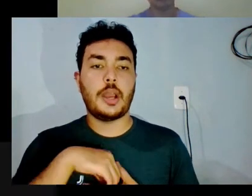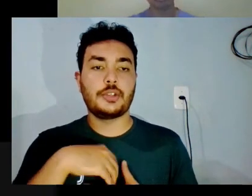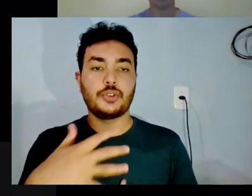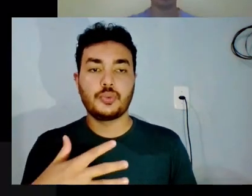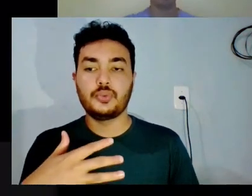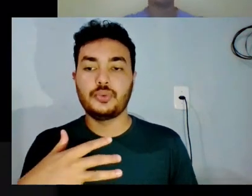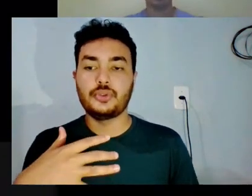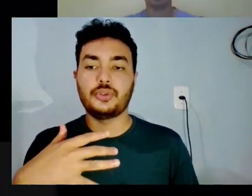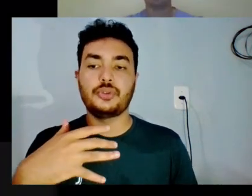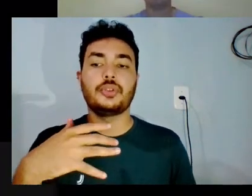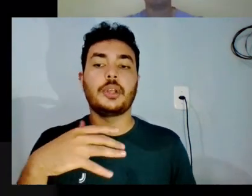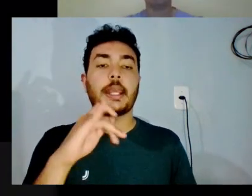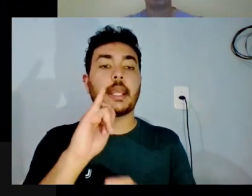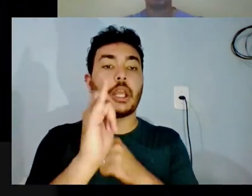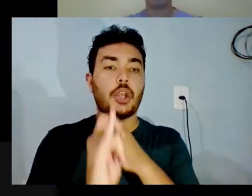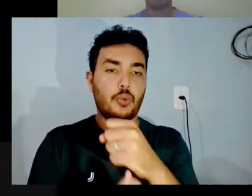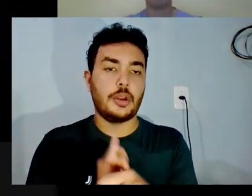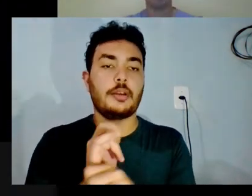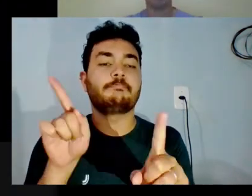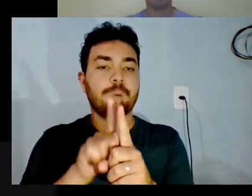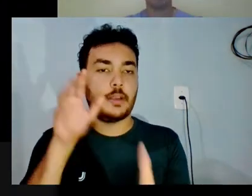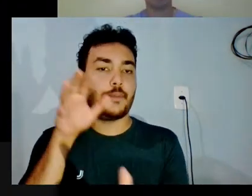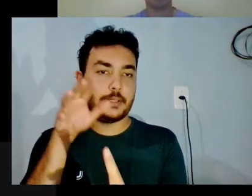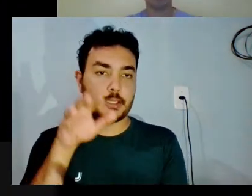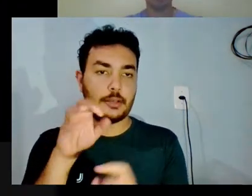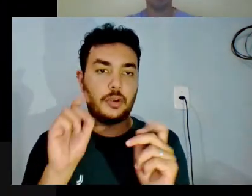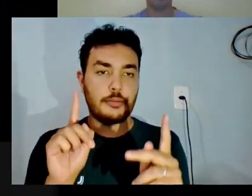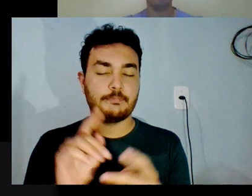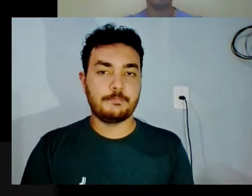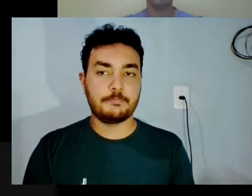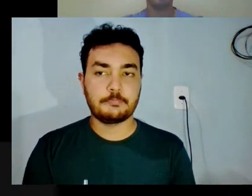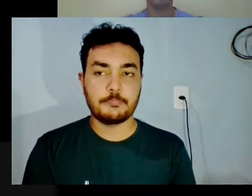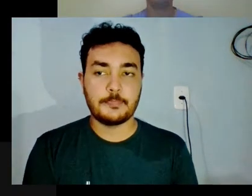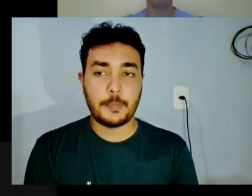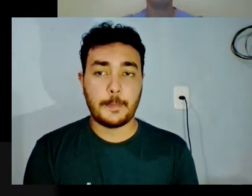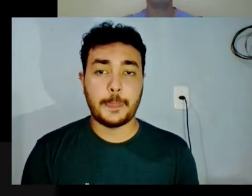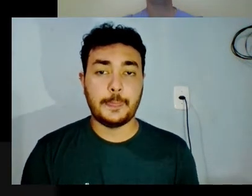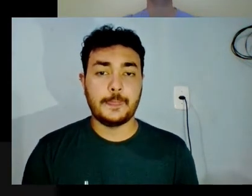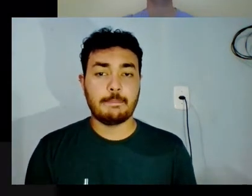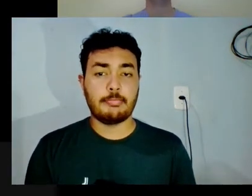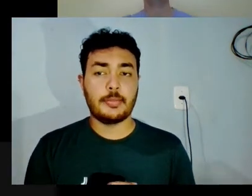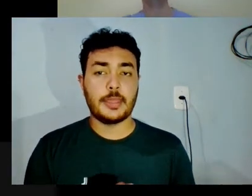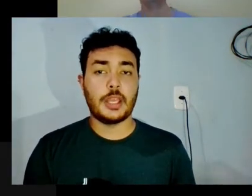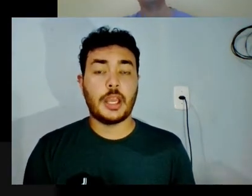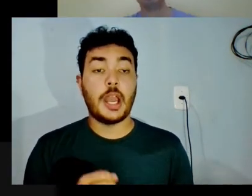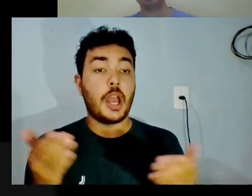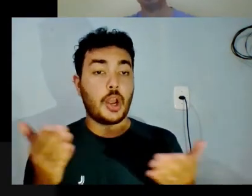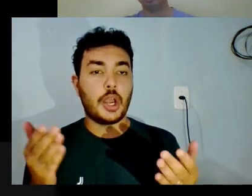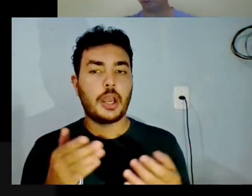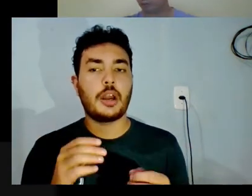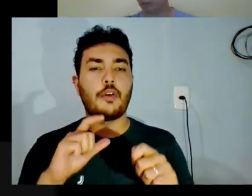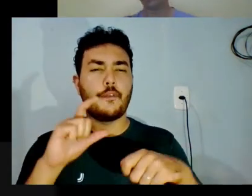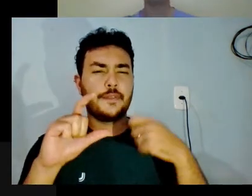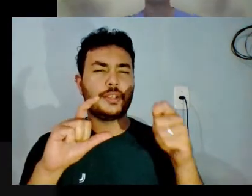ele diretamente influencia bastante também, como a gente viu, tá bom? E eu vou deixar para começar essa nova parte agora, o